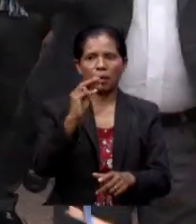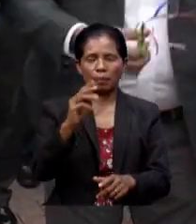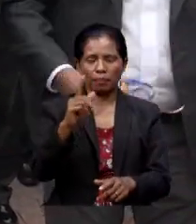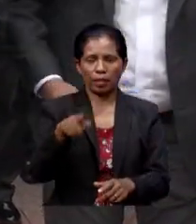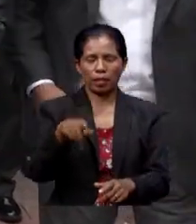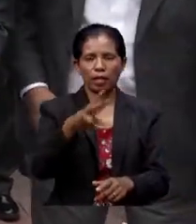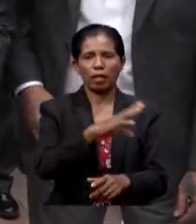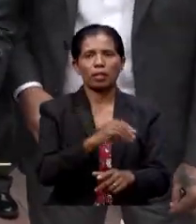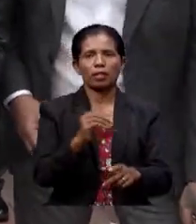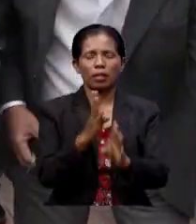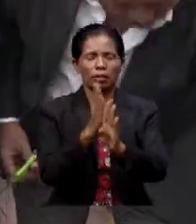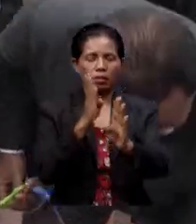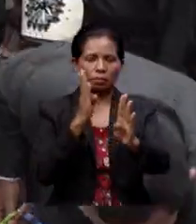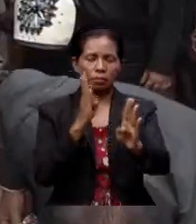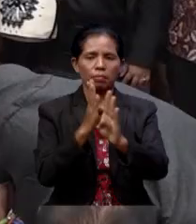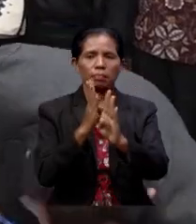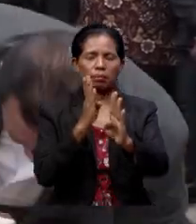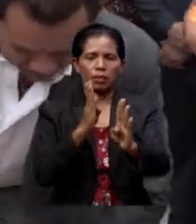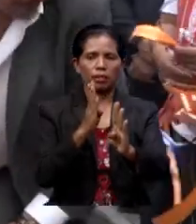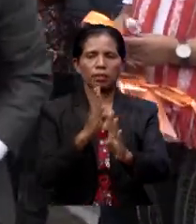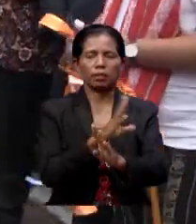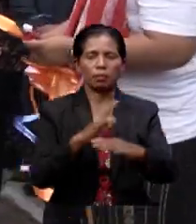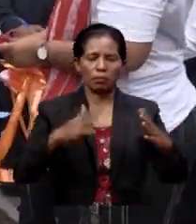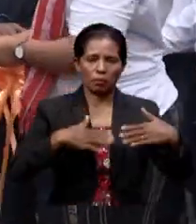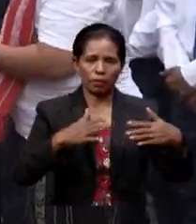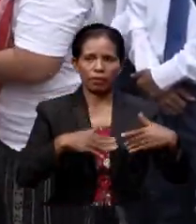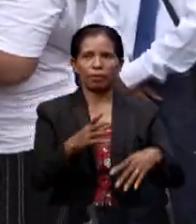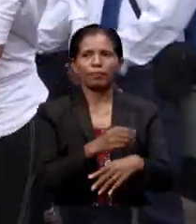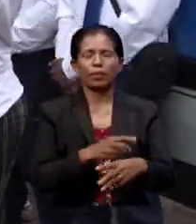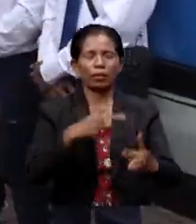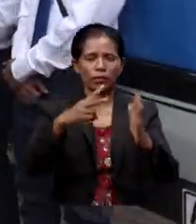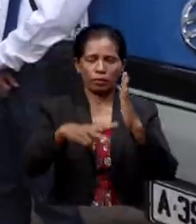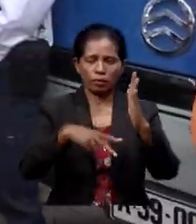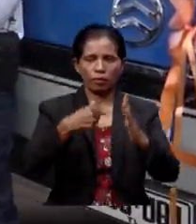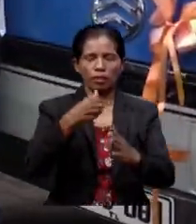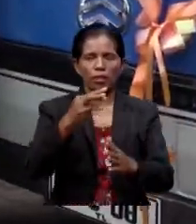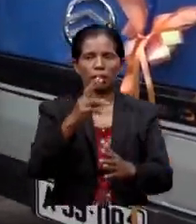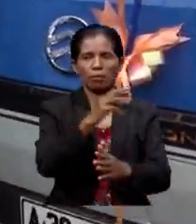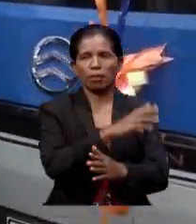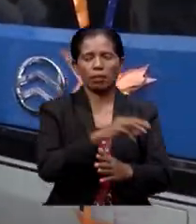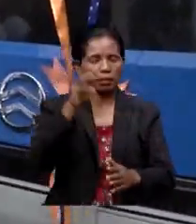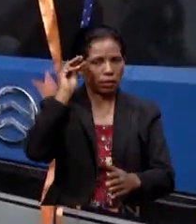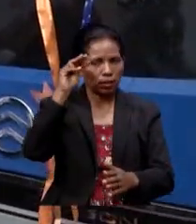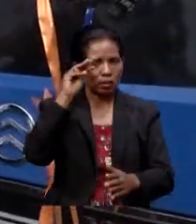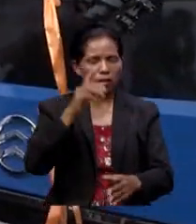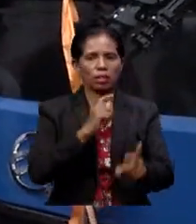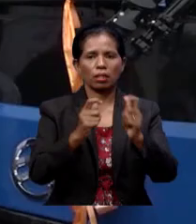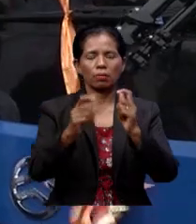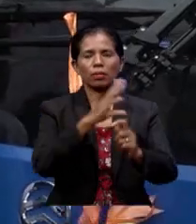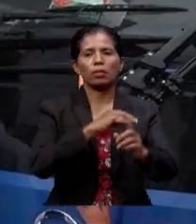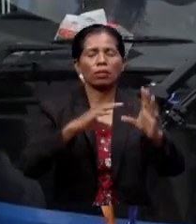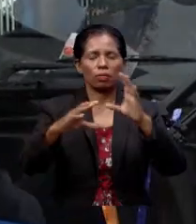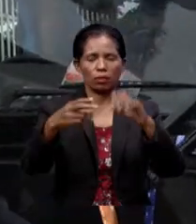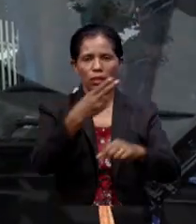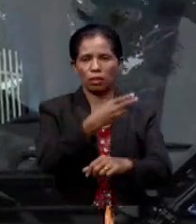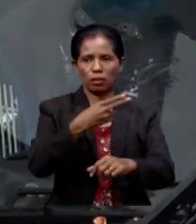lançou a Bis Babadoca Express. Lihusi vídeo virtual na BZMN na sessa. Ministério de Transporte e Comunicação